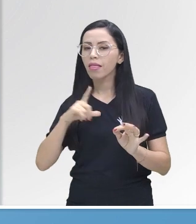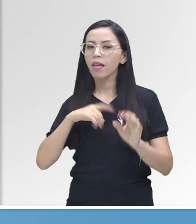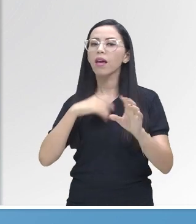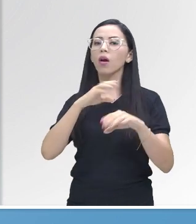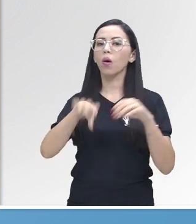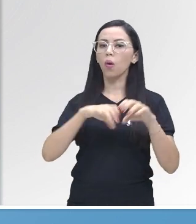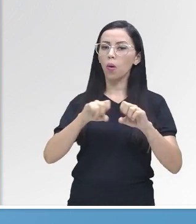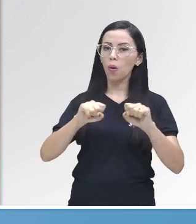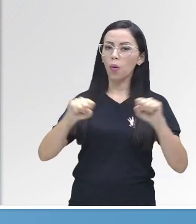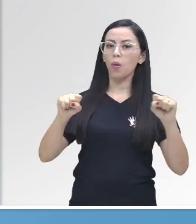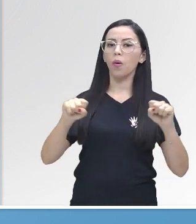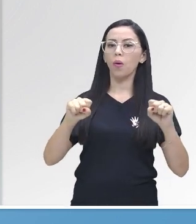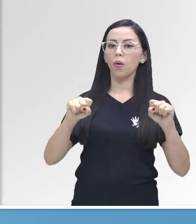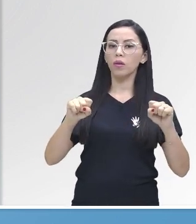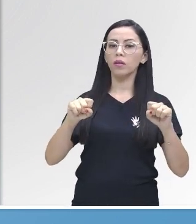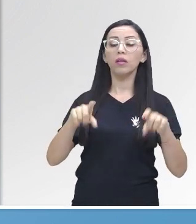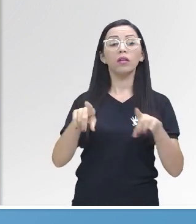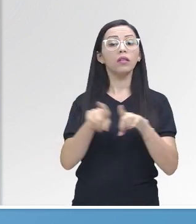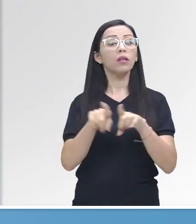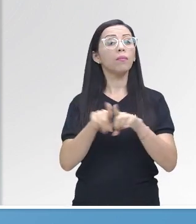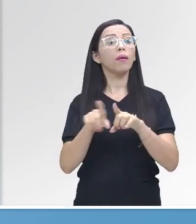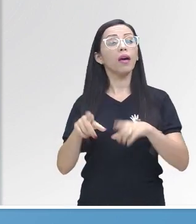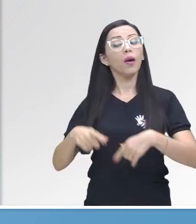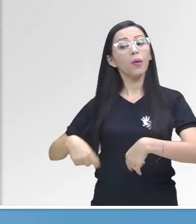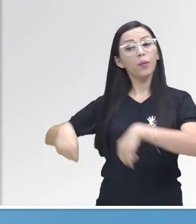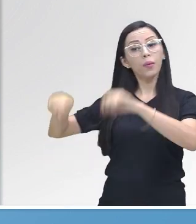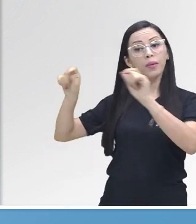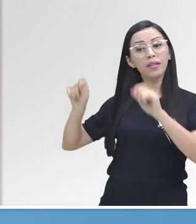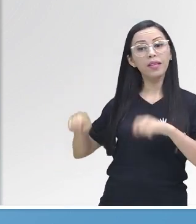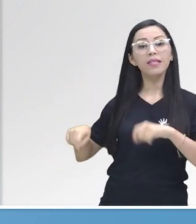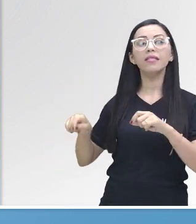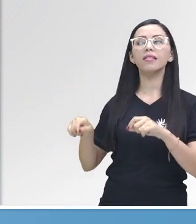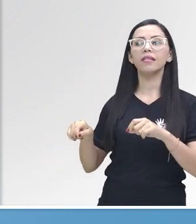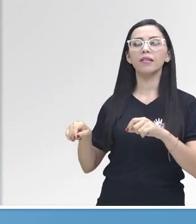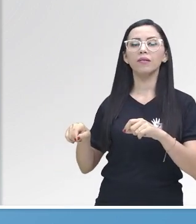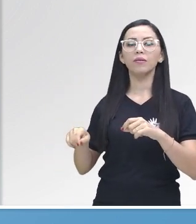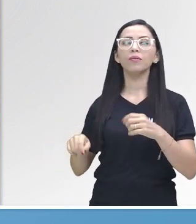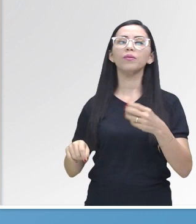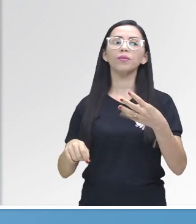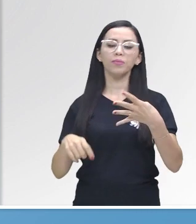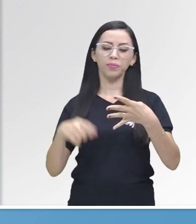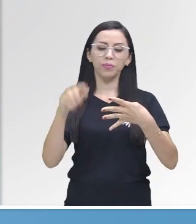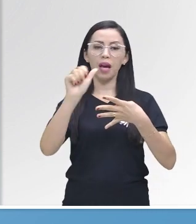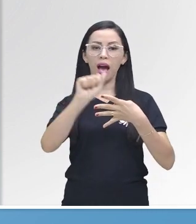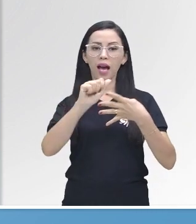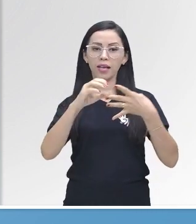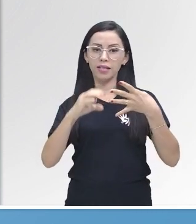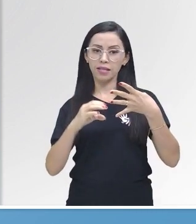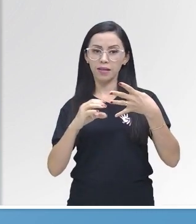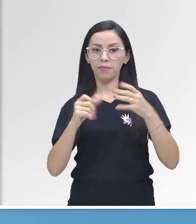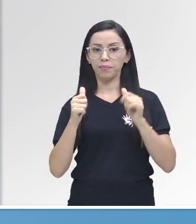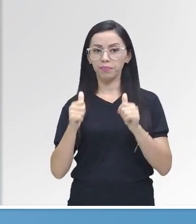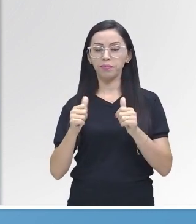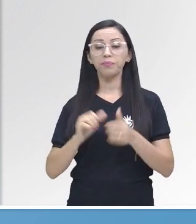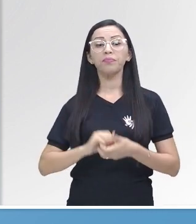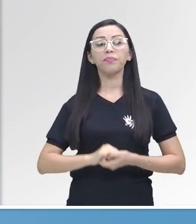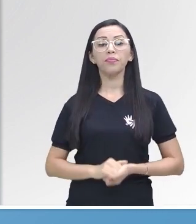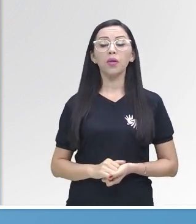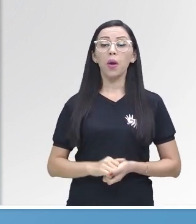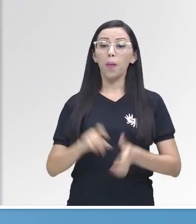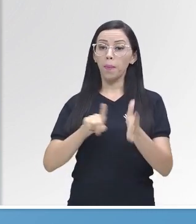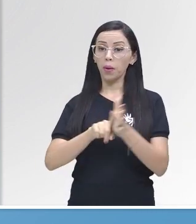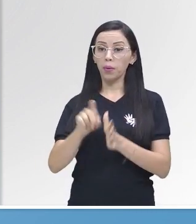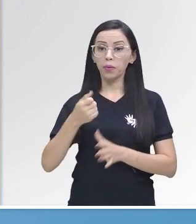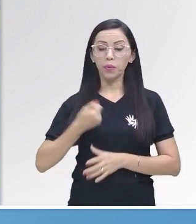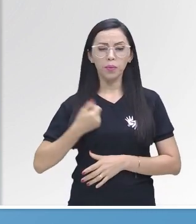compramos aos metros e tecido também. Muito bem, vamos para a atividade 2. Na atividade